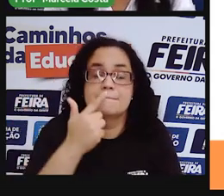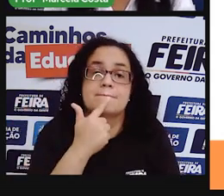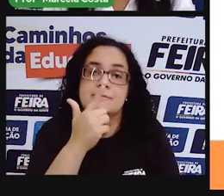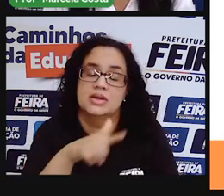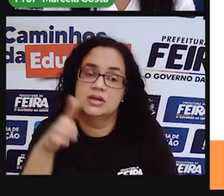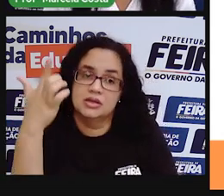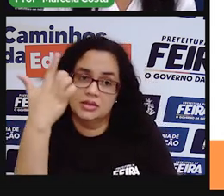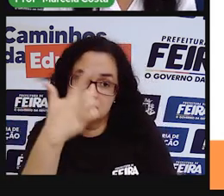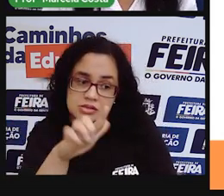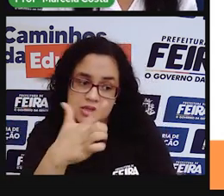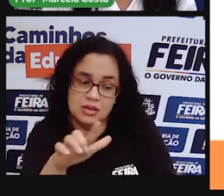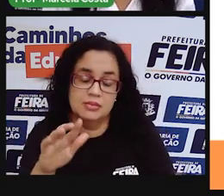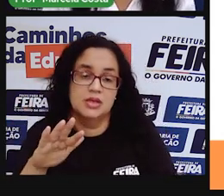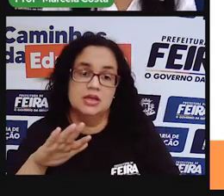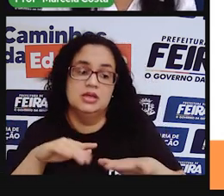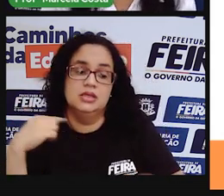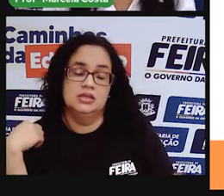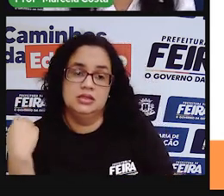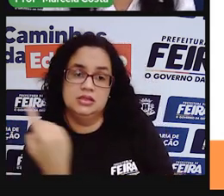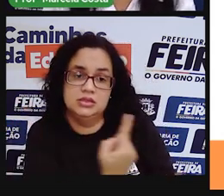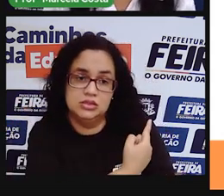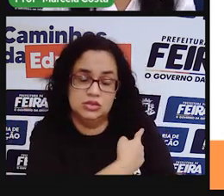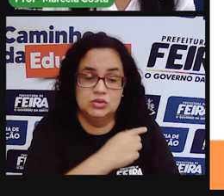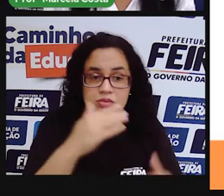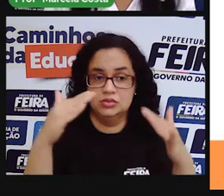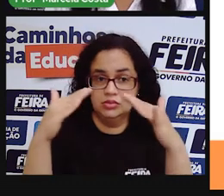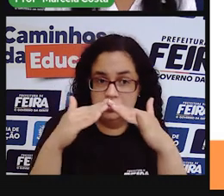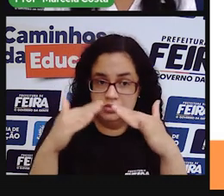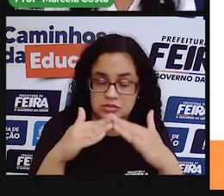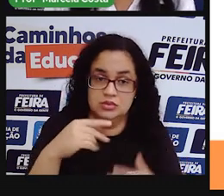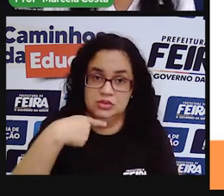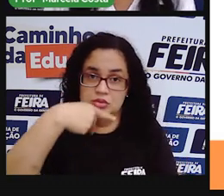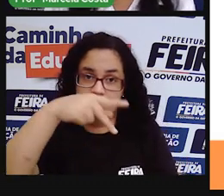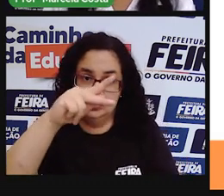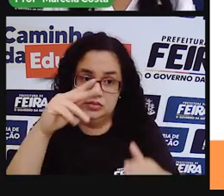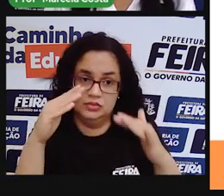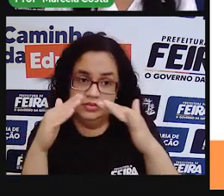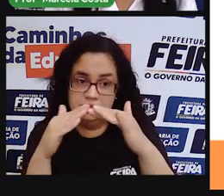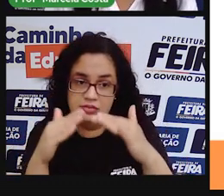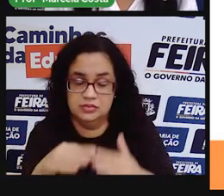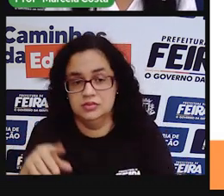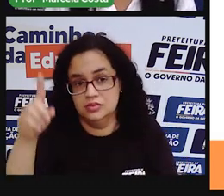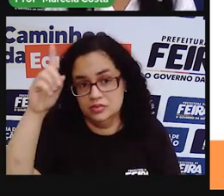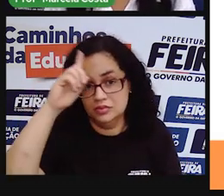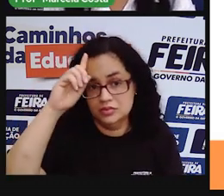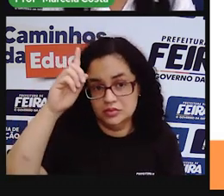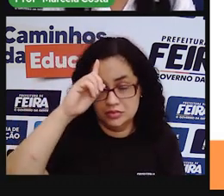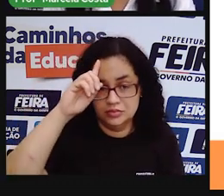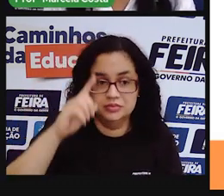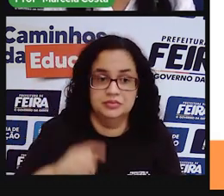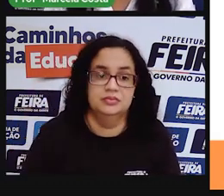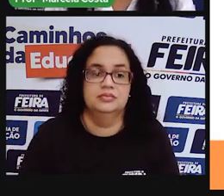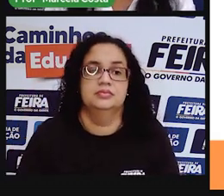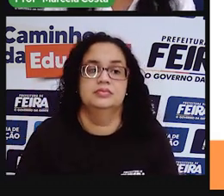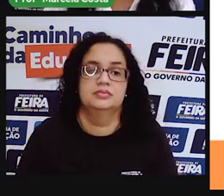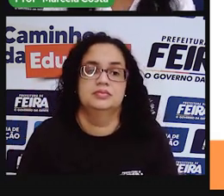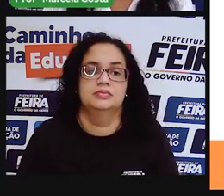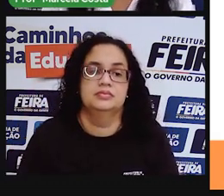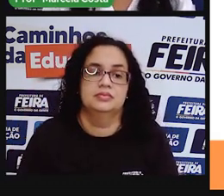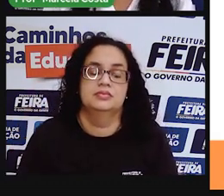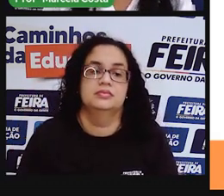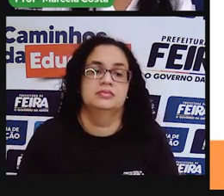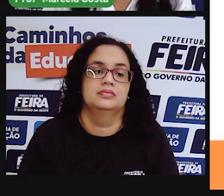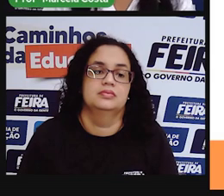sua rotina, né? Você se alimenta pelo menos 3 vezes ao dia, você escova os dentes pelo